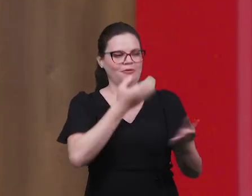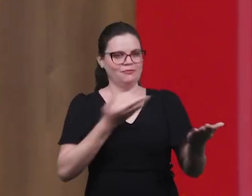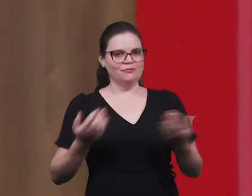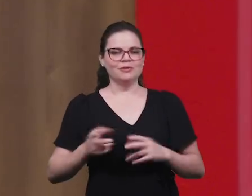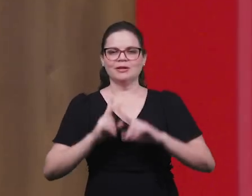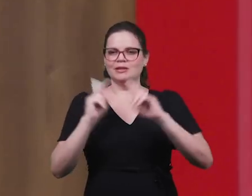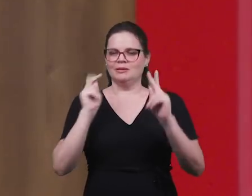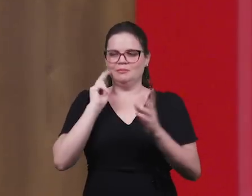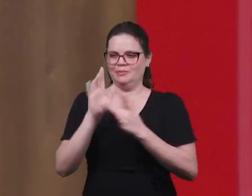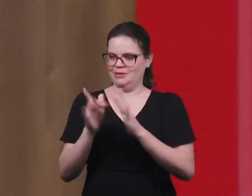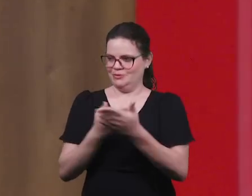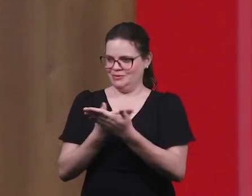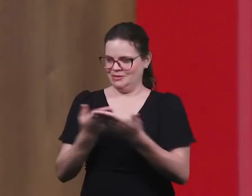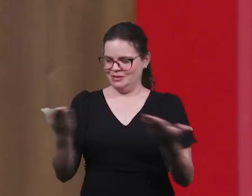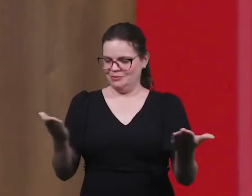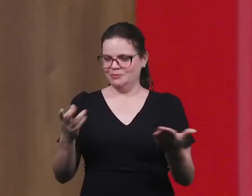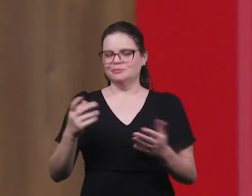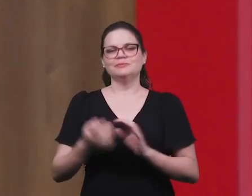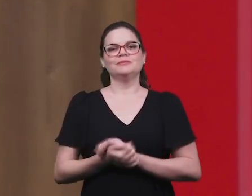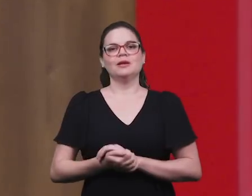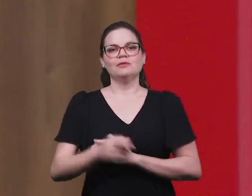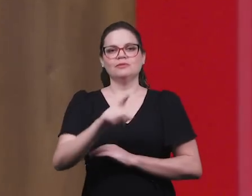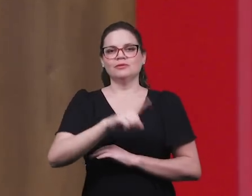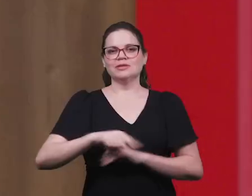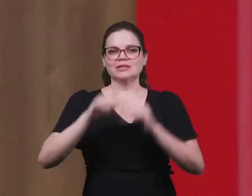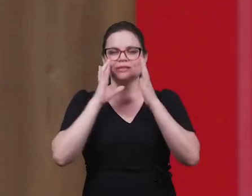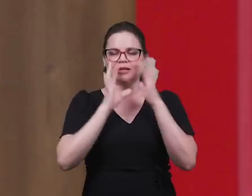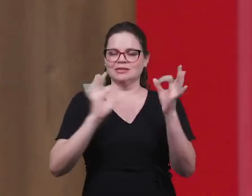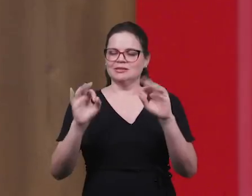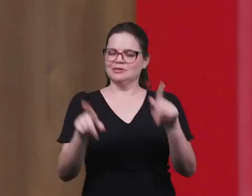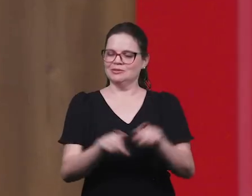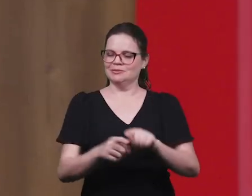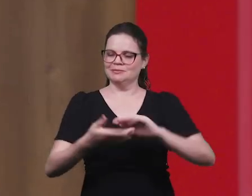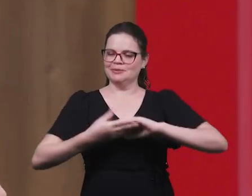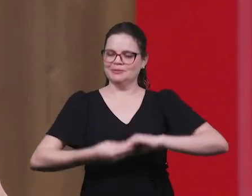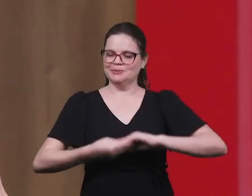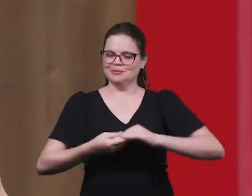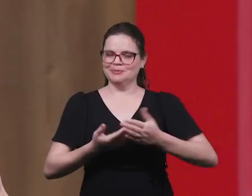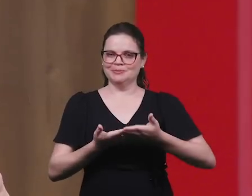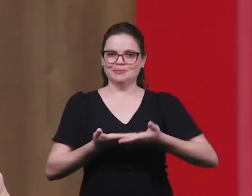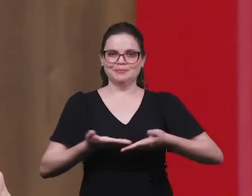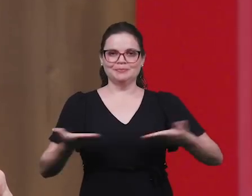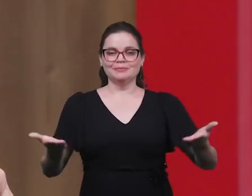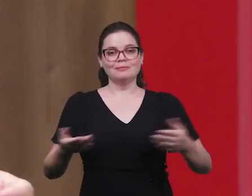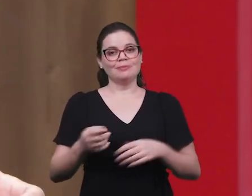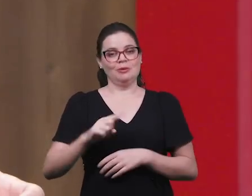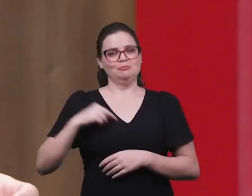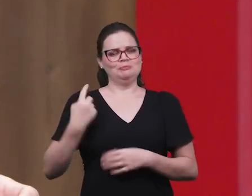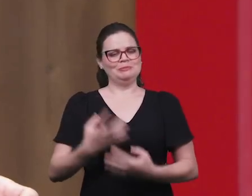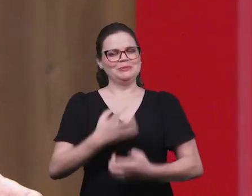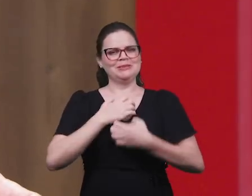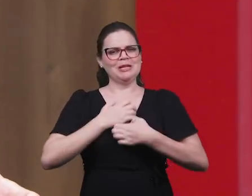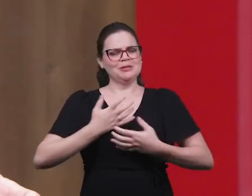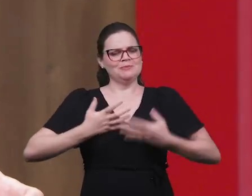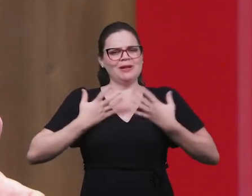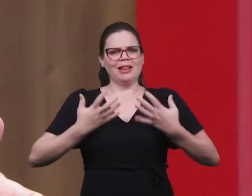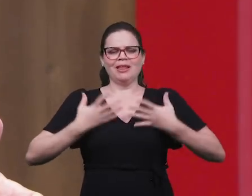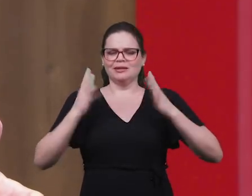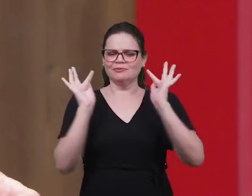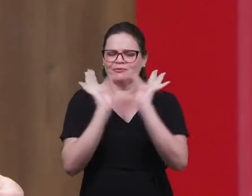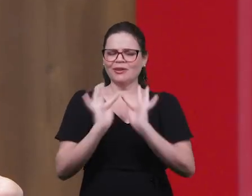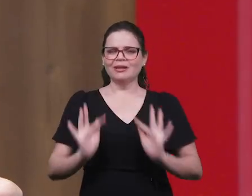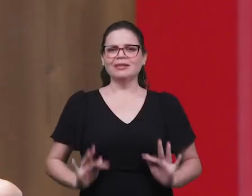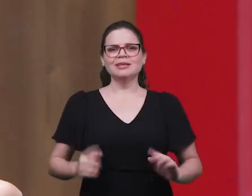pastor Wallace, a paz do Senhor a todos aqueles que estão conosco assistindo a esse programa. É mais uma alegria que o Senhor nos